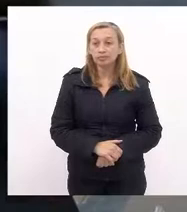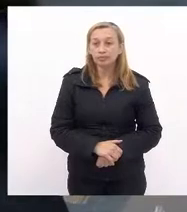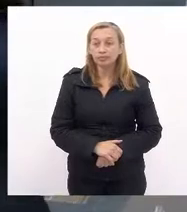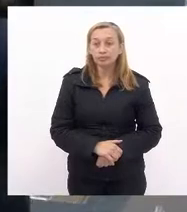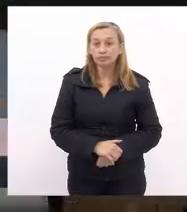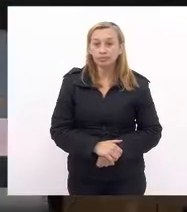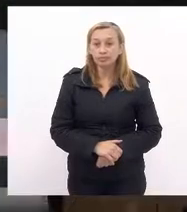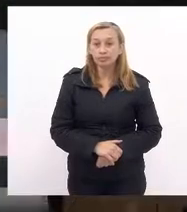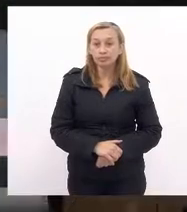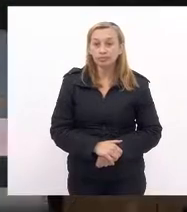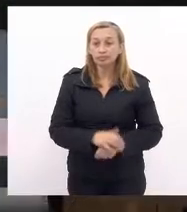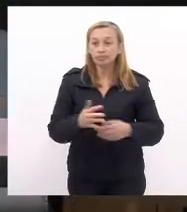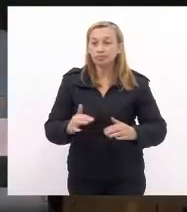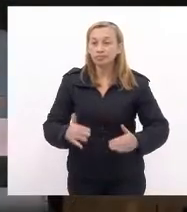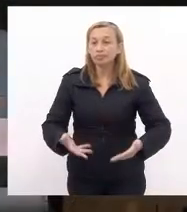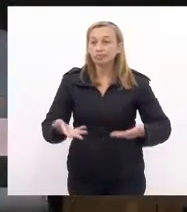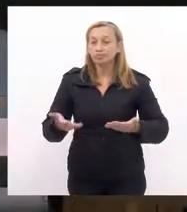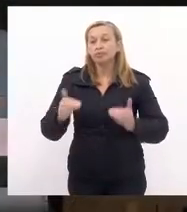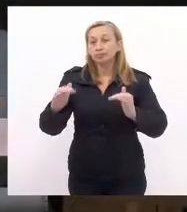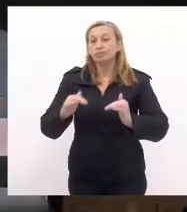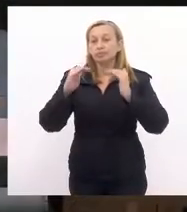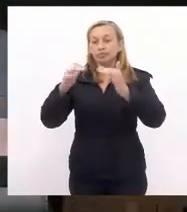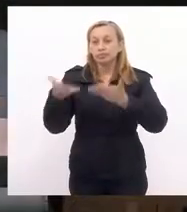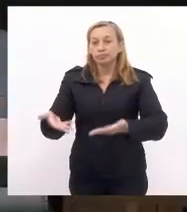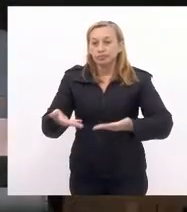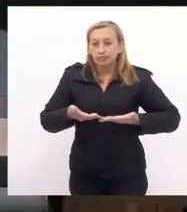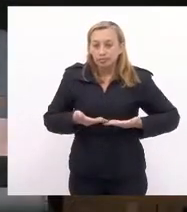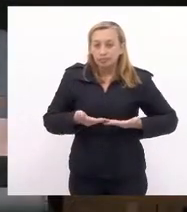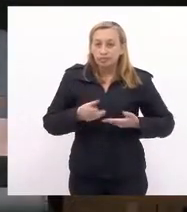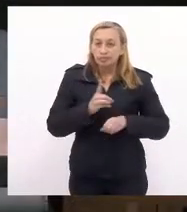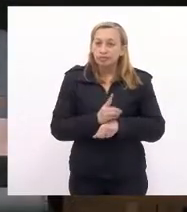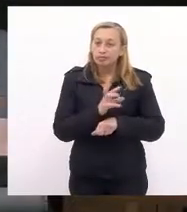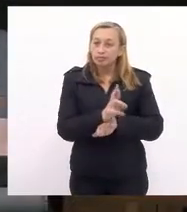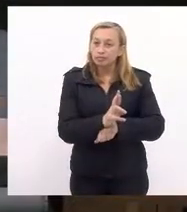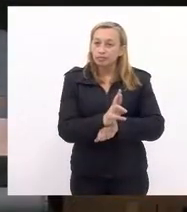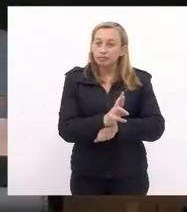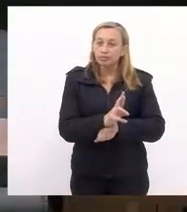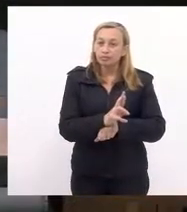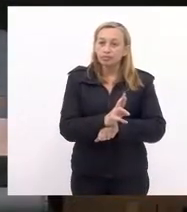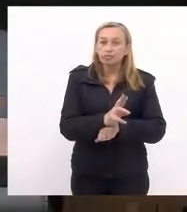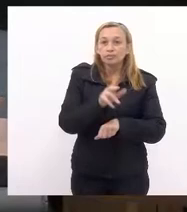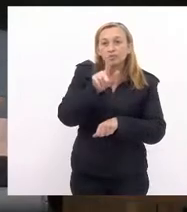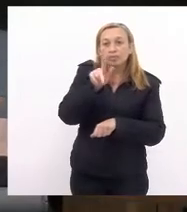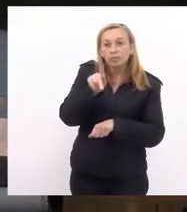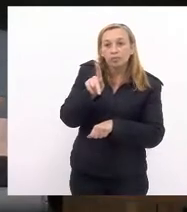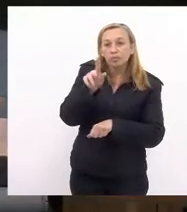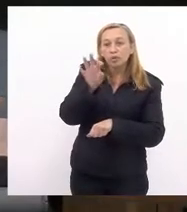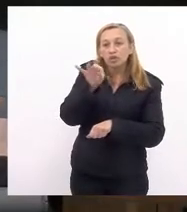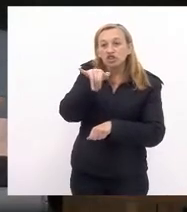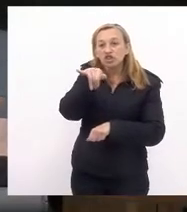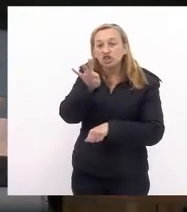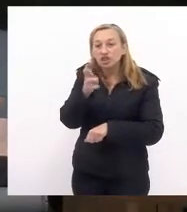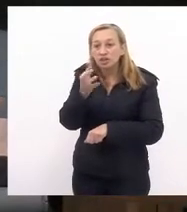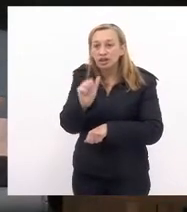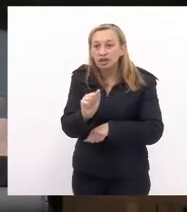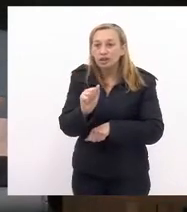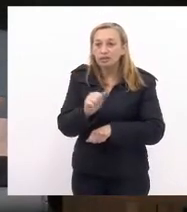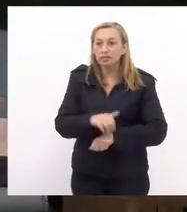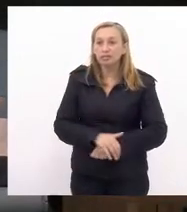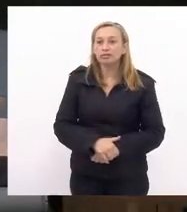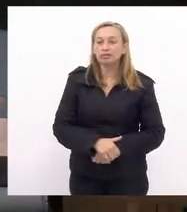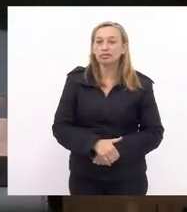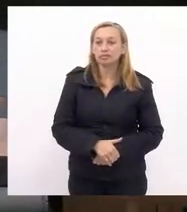Tenho a honra de chamar a excelentíssima doutora Potira Bernardino da